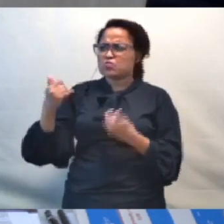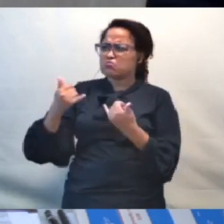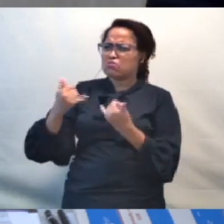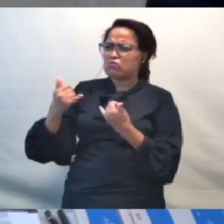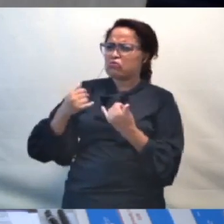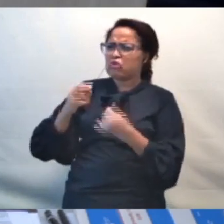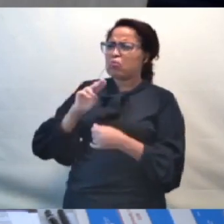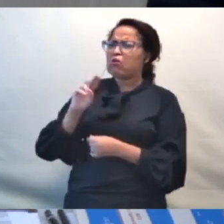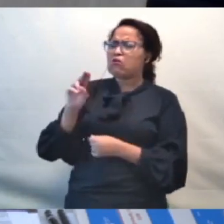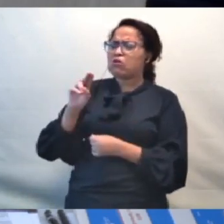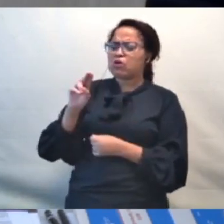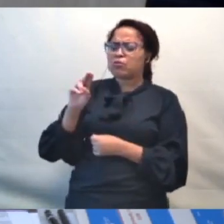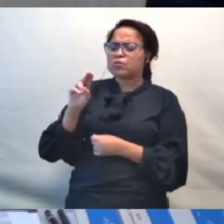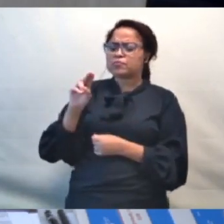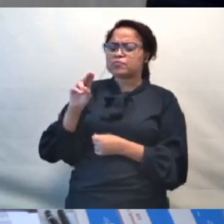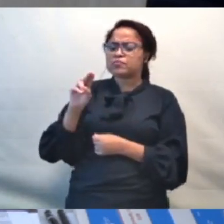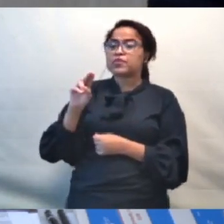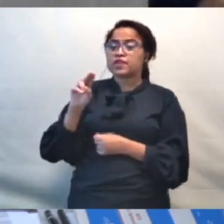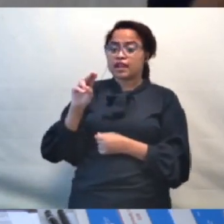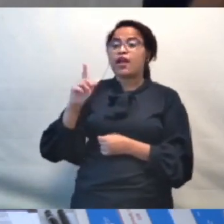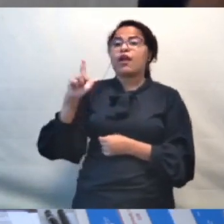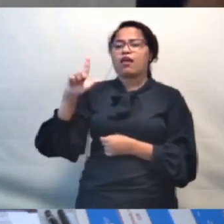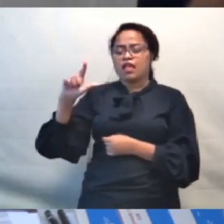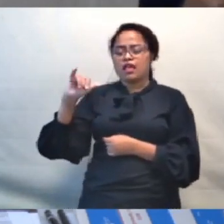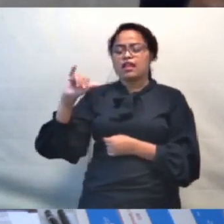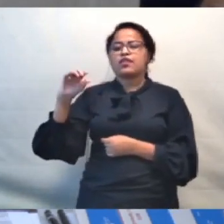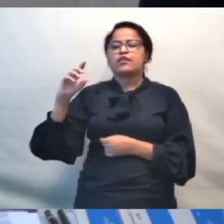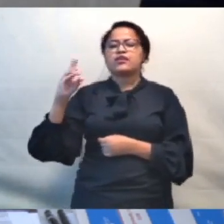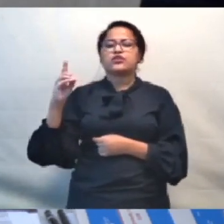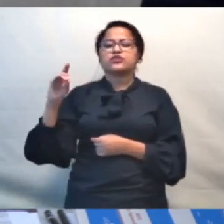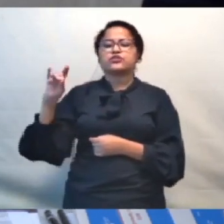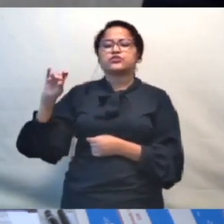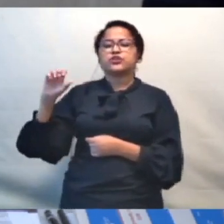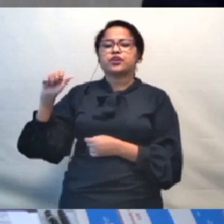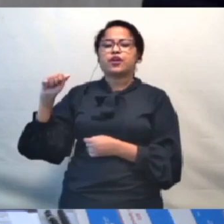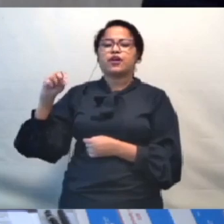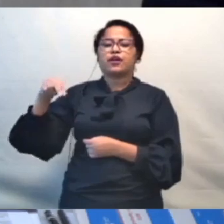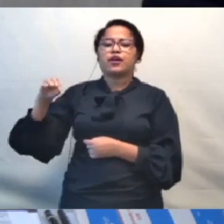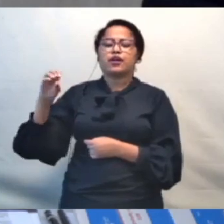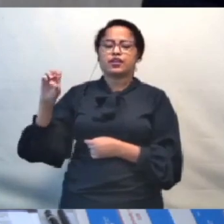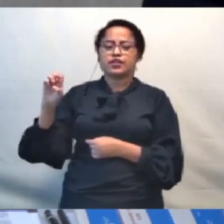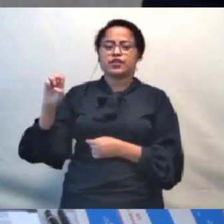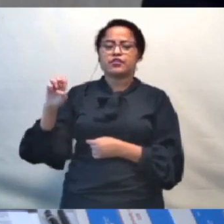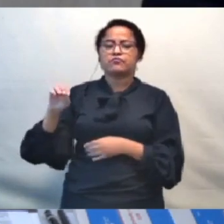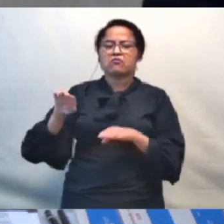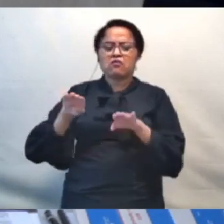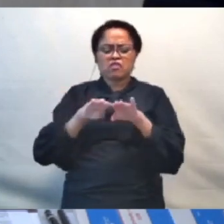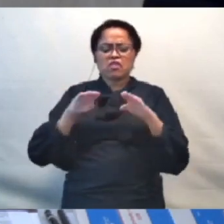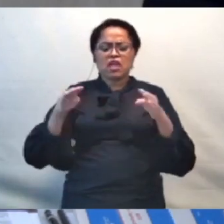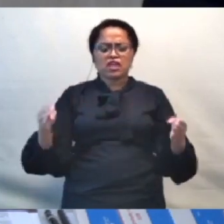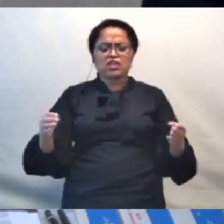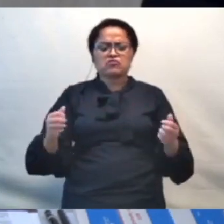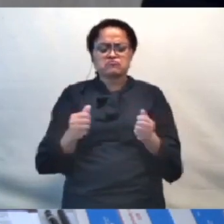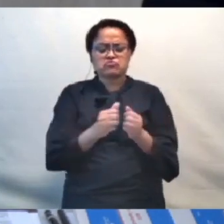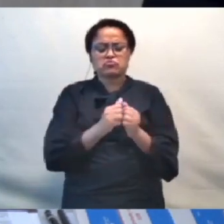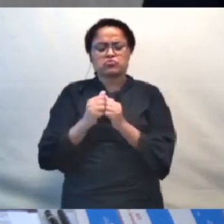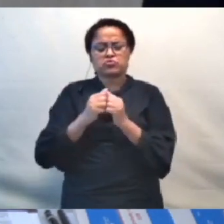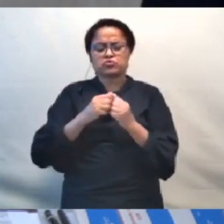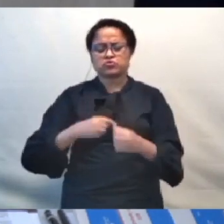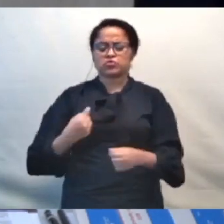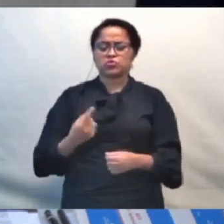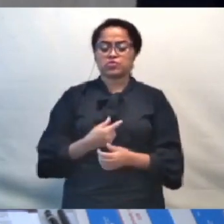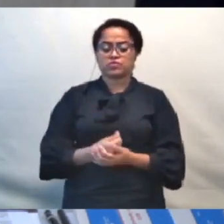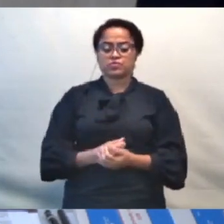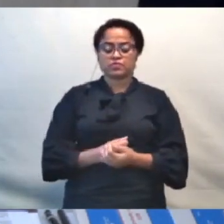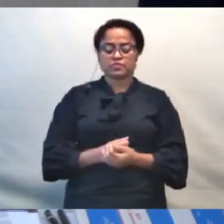Lidiane. A Lidiane também, que também está aqui compondo a mesa conosco. Né? Só para anunciar vocês aqui. Aí, se alguém